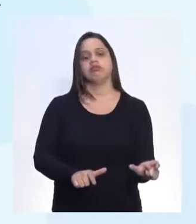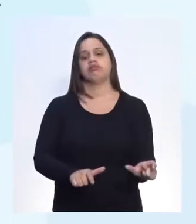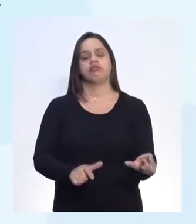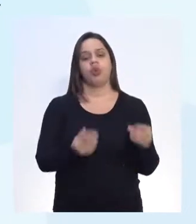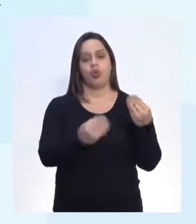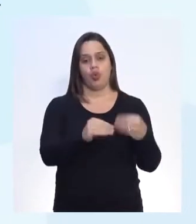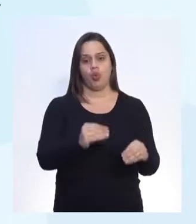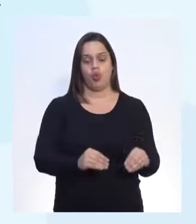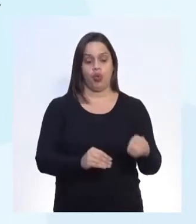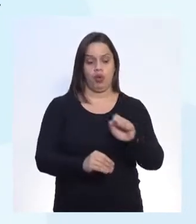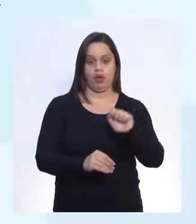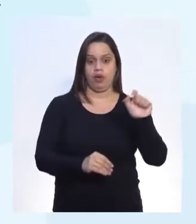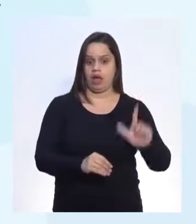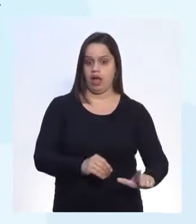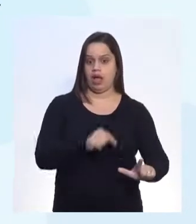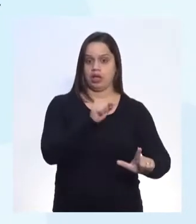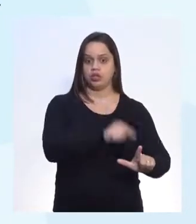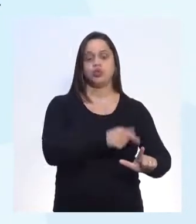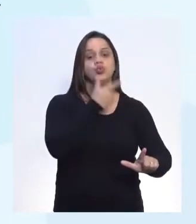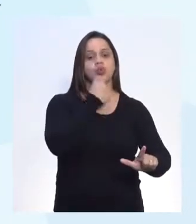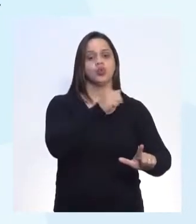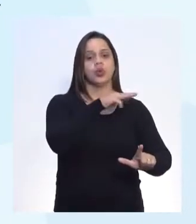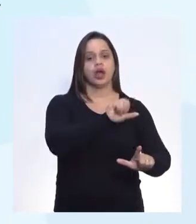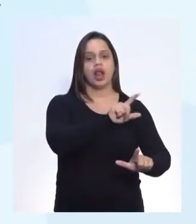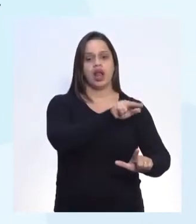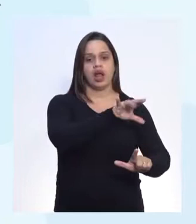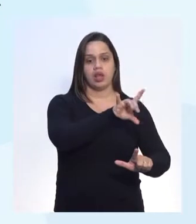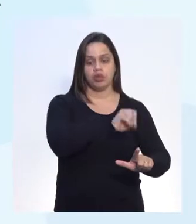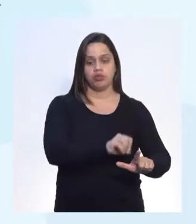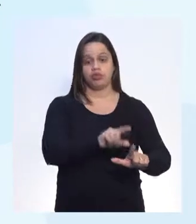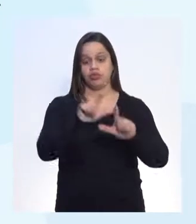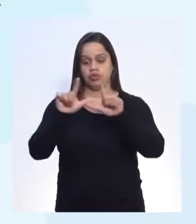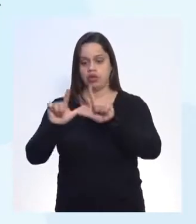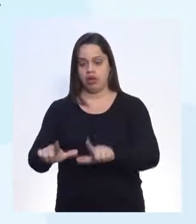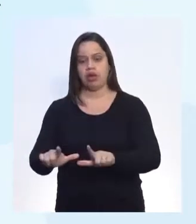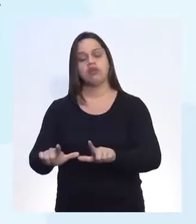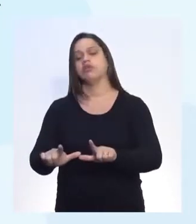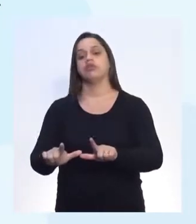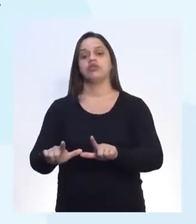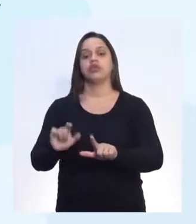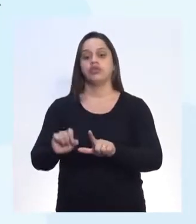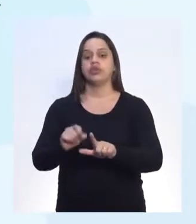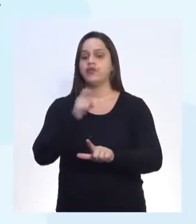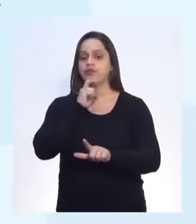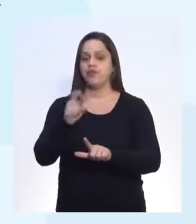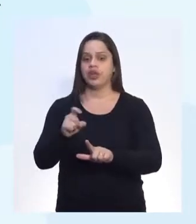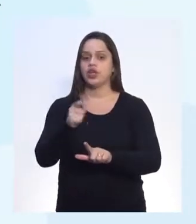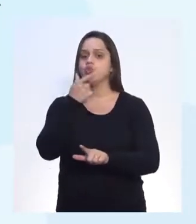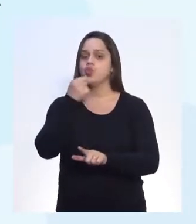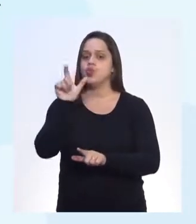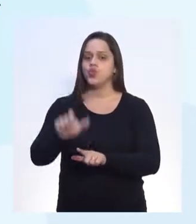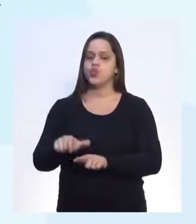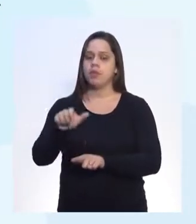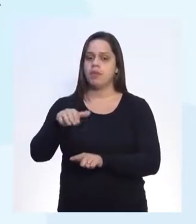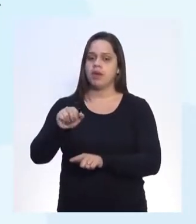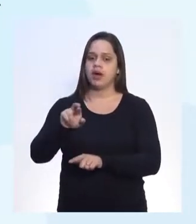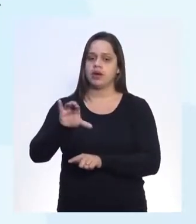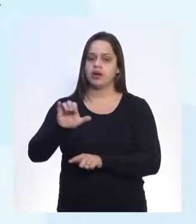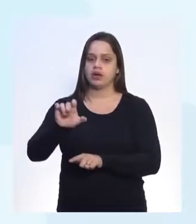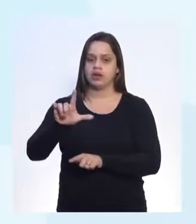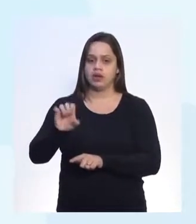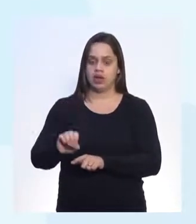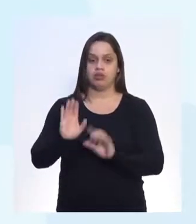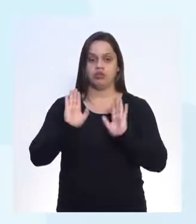A área azul foi colocada pelo Cláudio e a área em verde pelo Marcelo. Então, está aí criada a